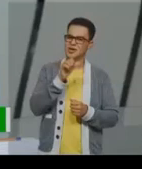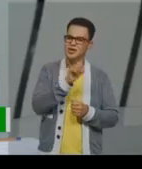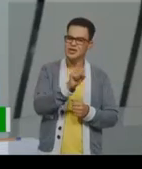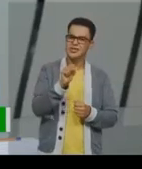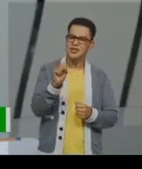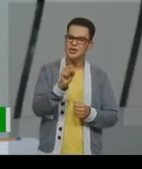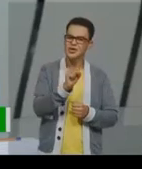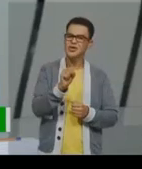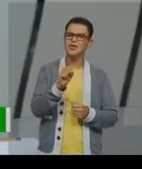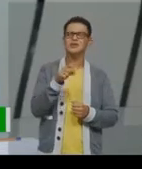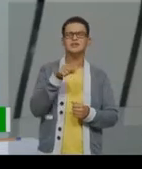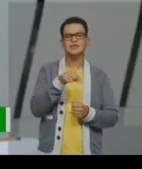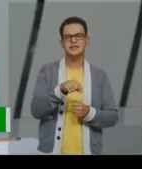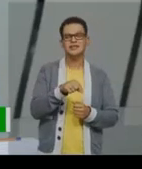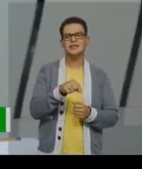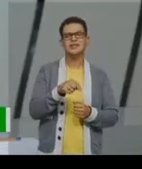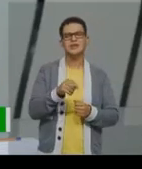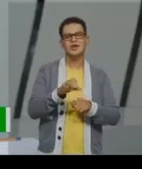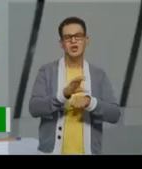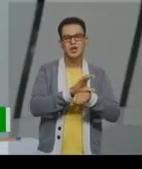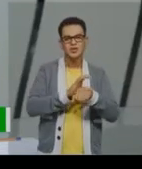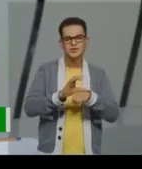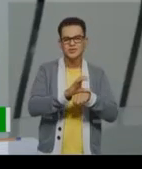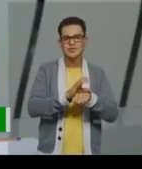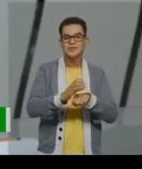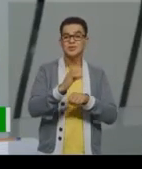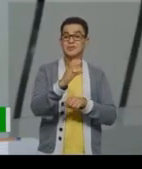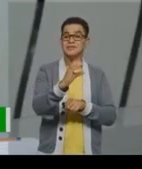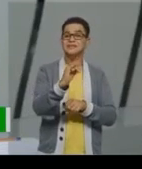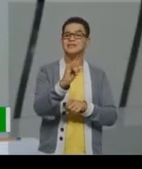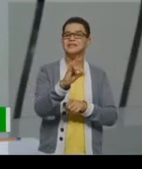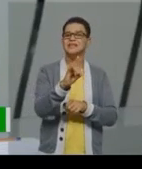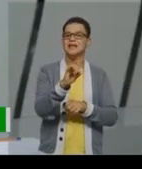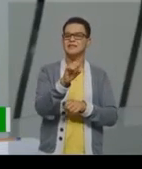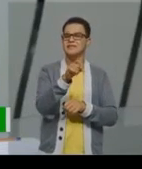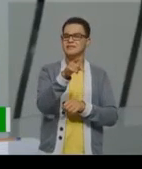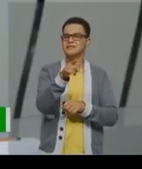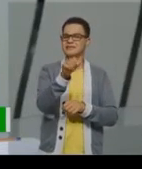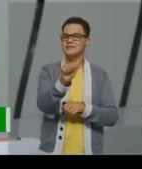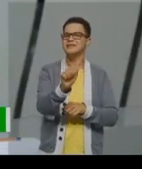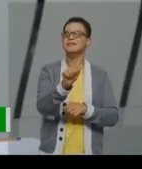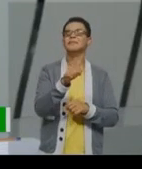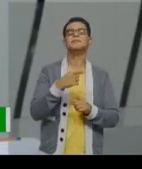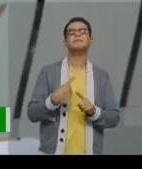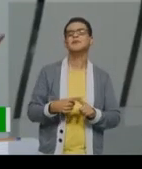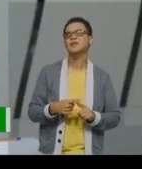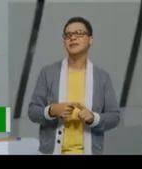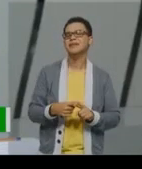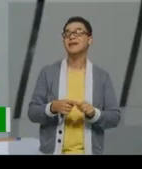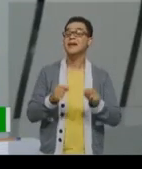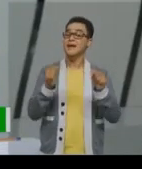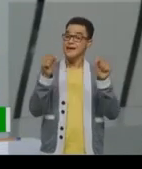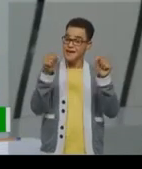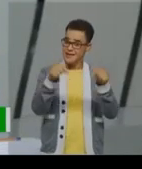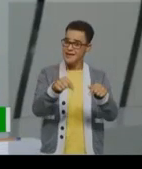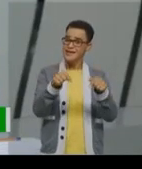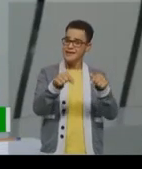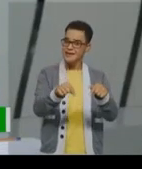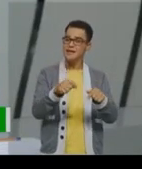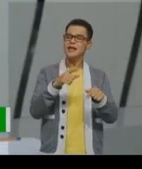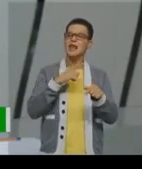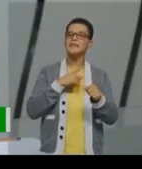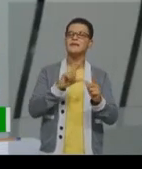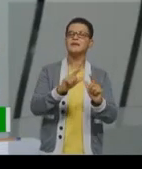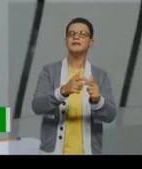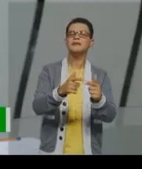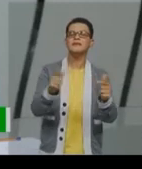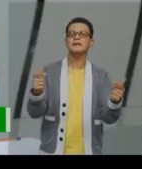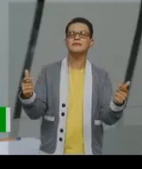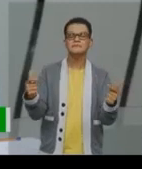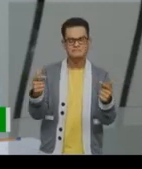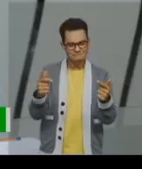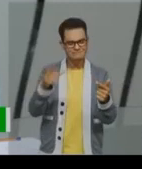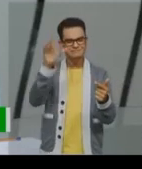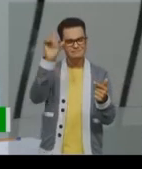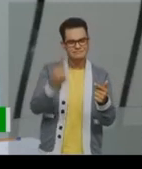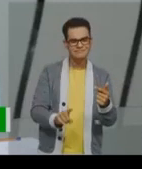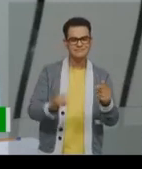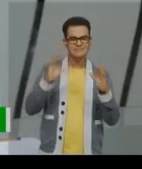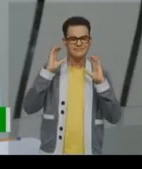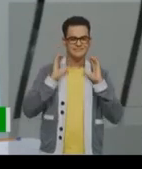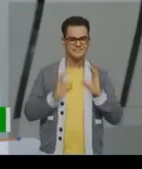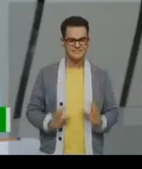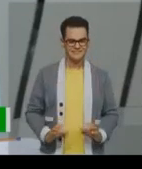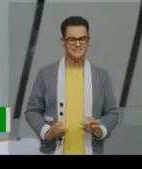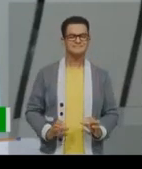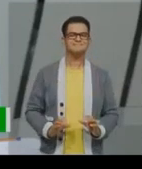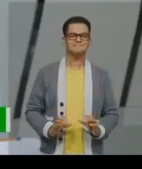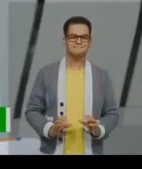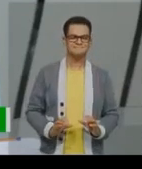de Constituição Cidadã, justamente por ser uma Constituição que amplia mais essa questão dos direitos dos cidadãos e que vem